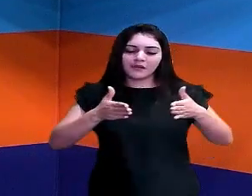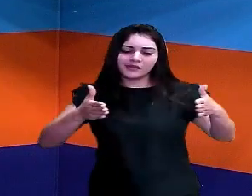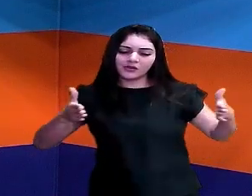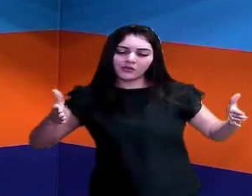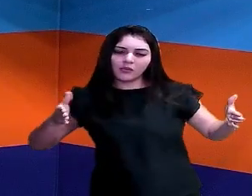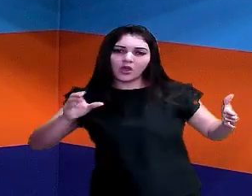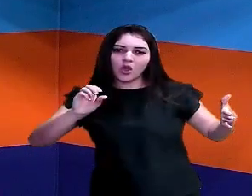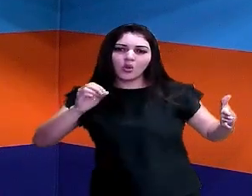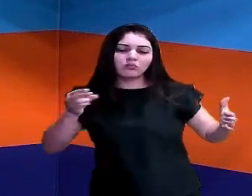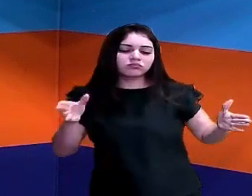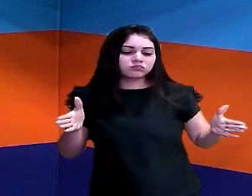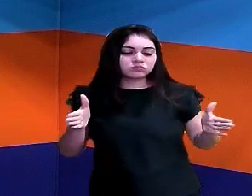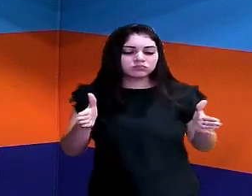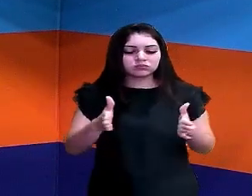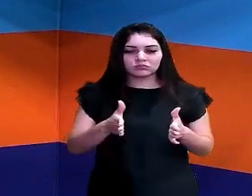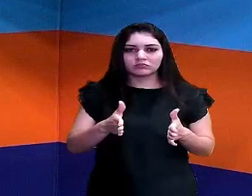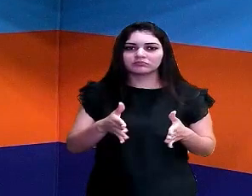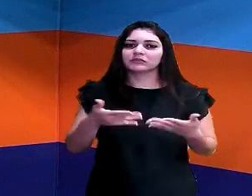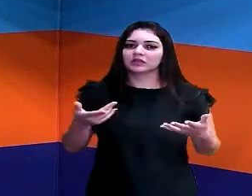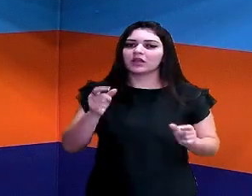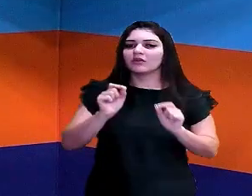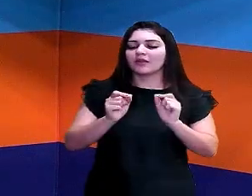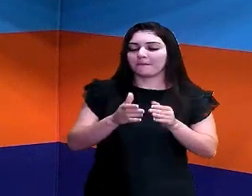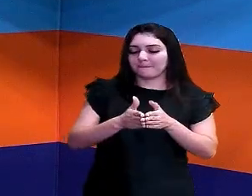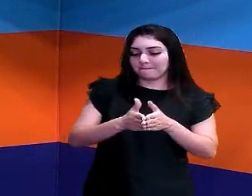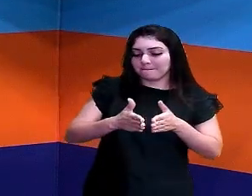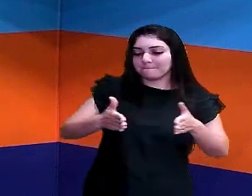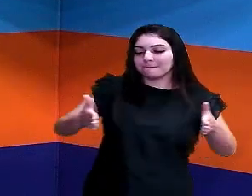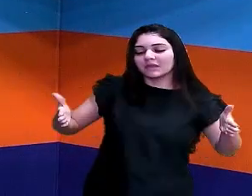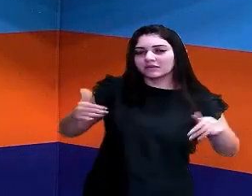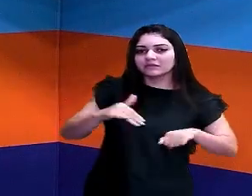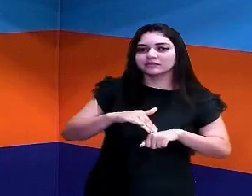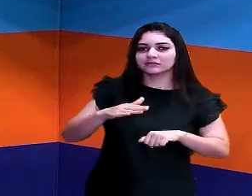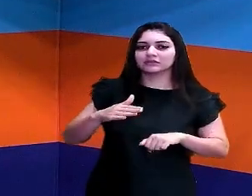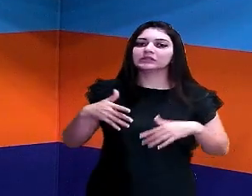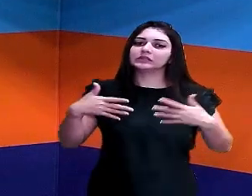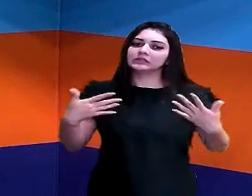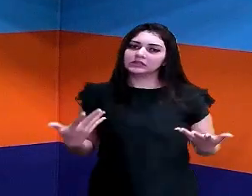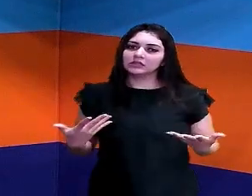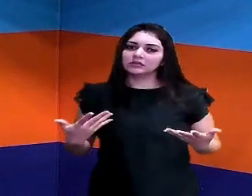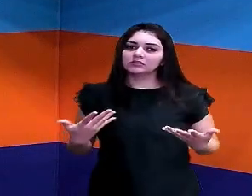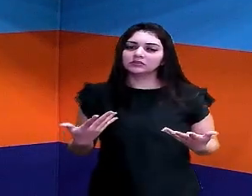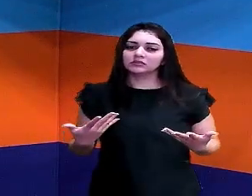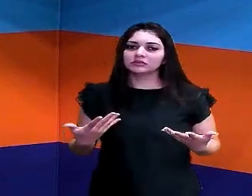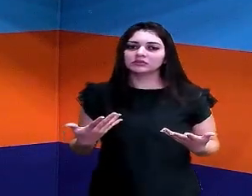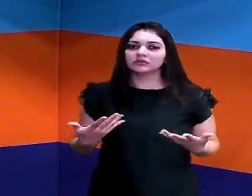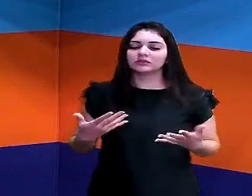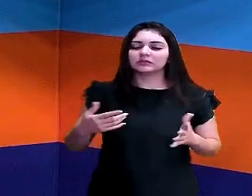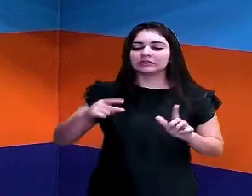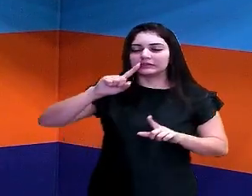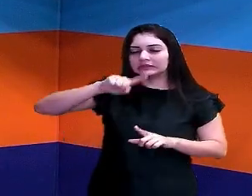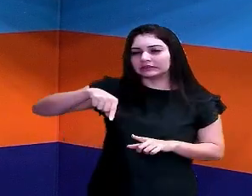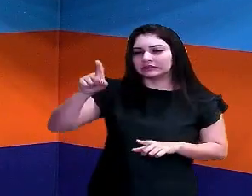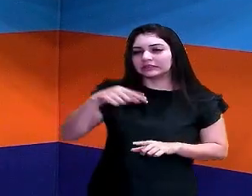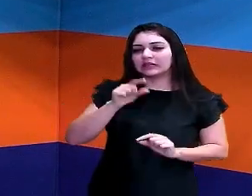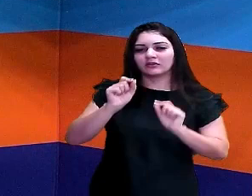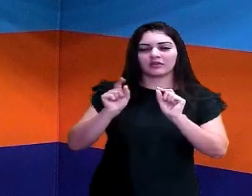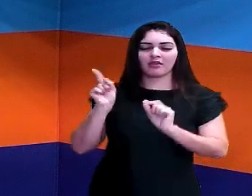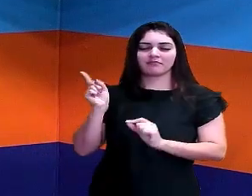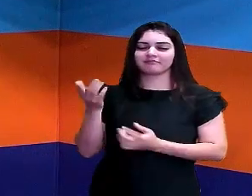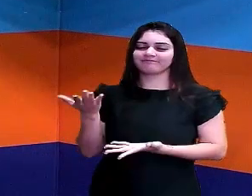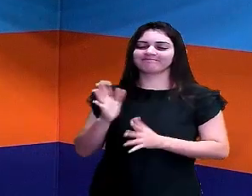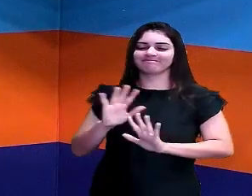mais estreitinha? Ela é mais comprida, né? Então, por eliminação, eu já sei que também não é